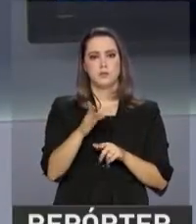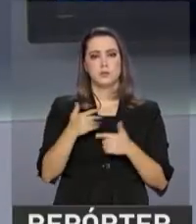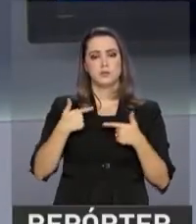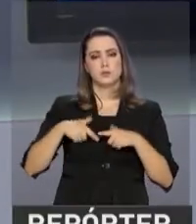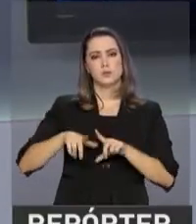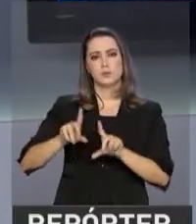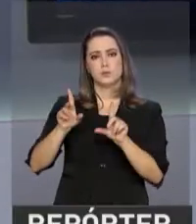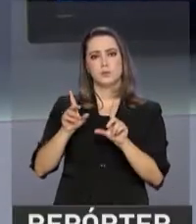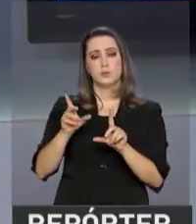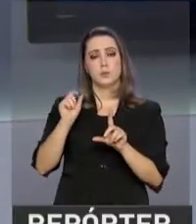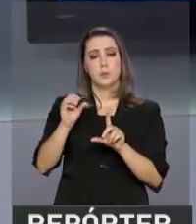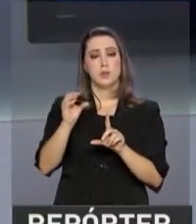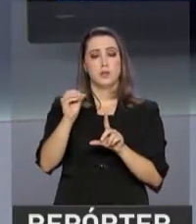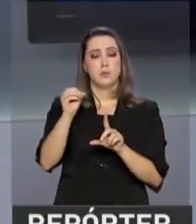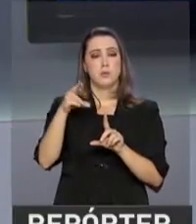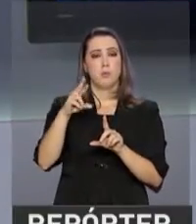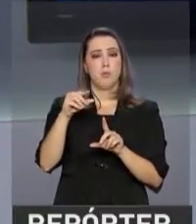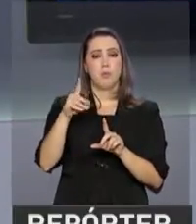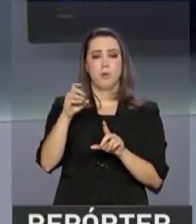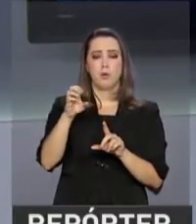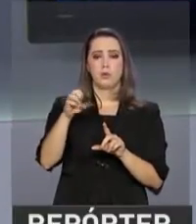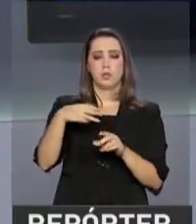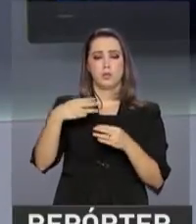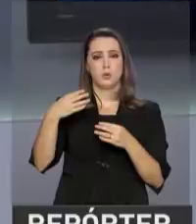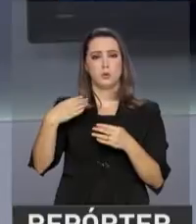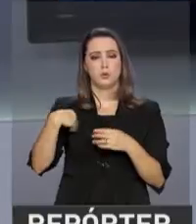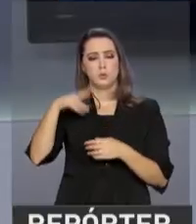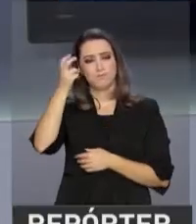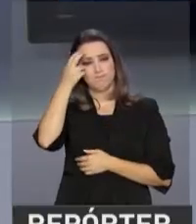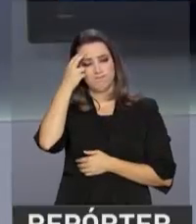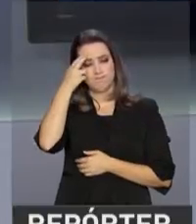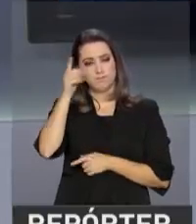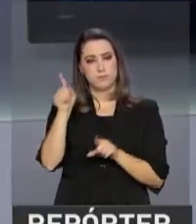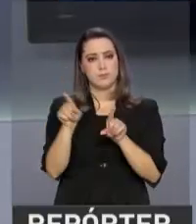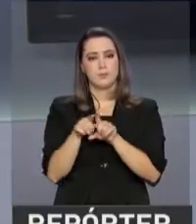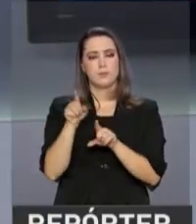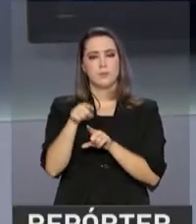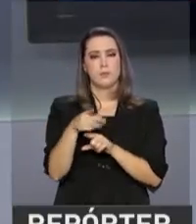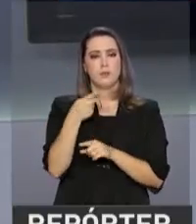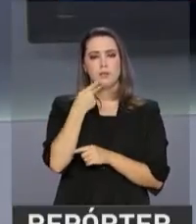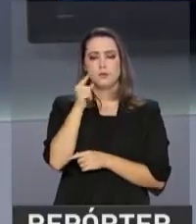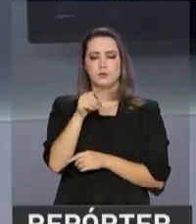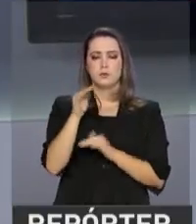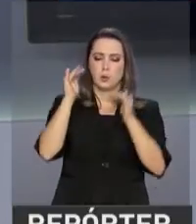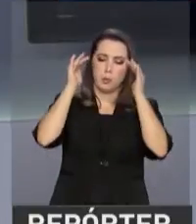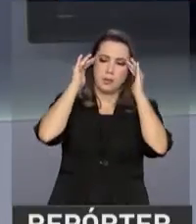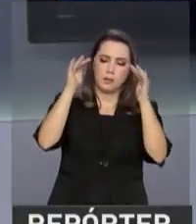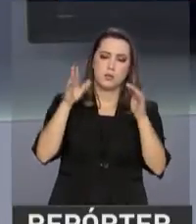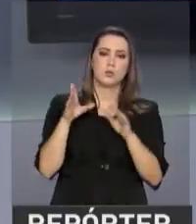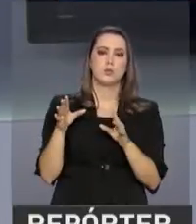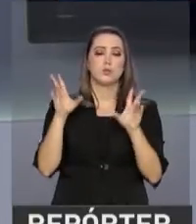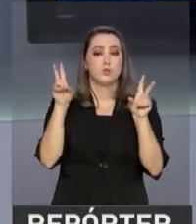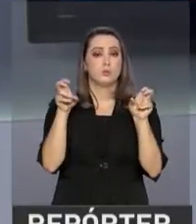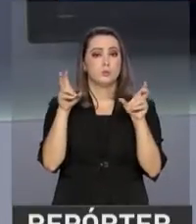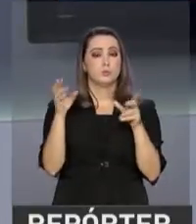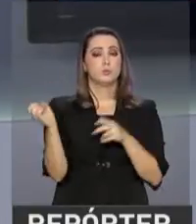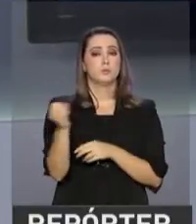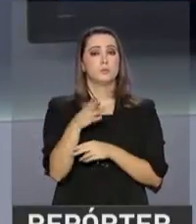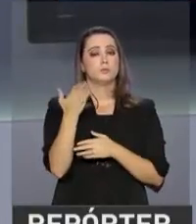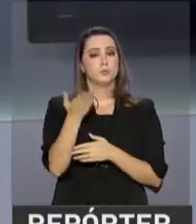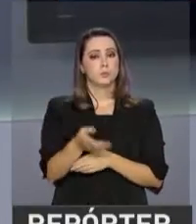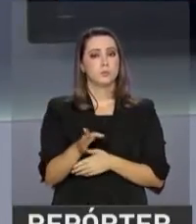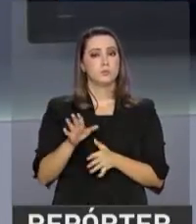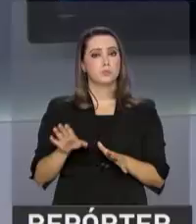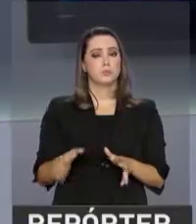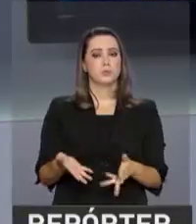ordem do mérito cultural que será entregue hoje no palácio do planalto ele afirmou que homenagear o tema inovação e empreendedorismo é uma